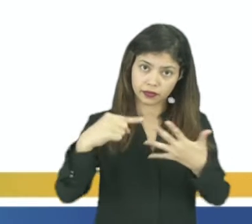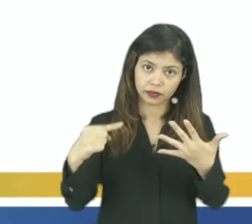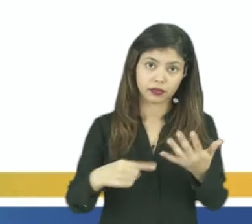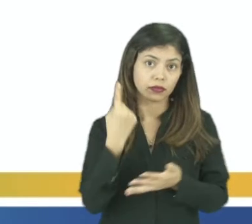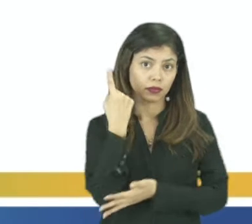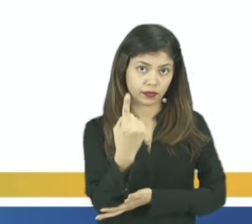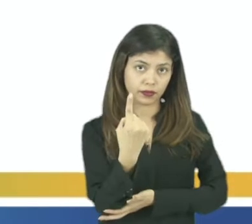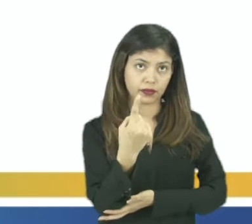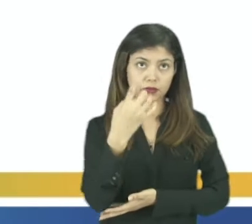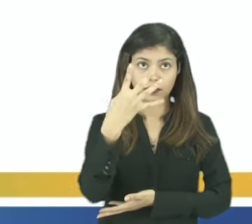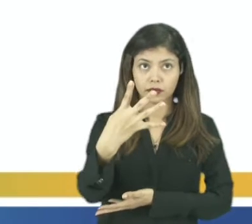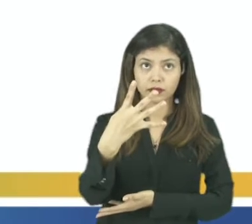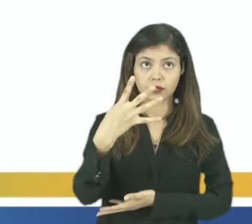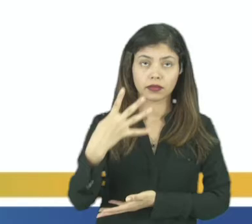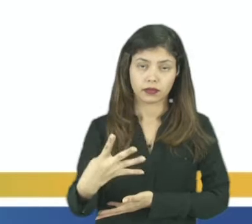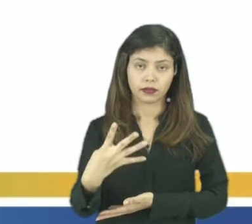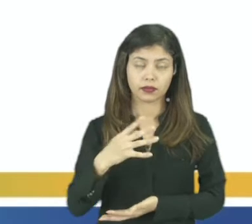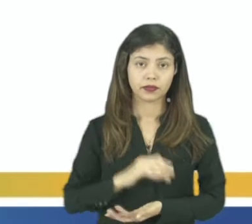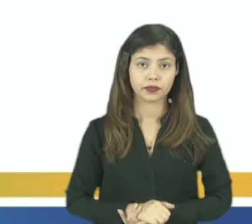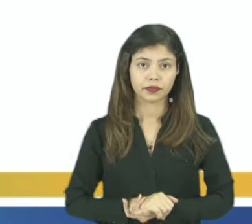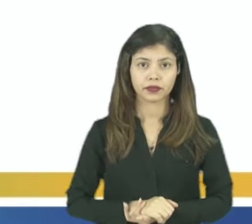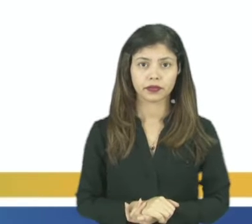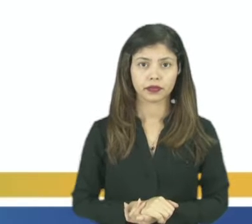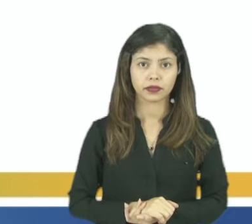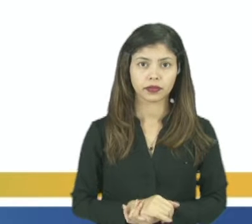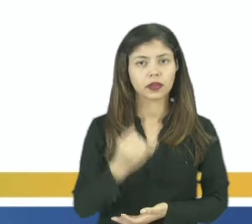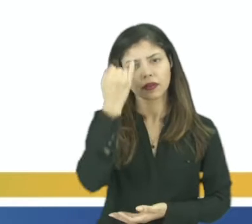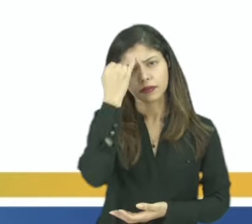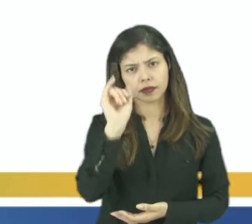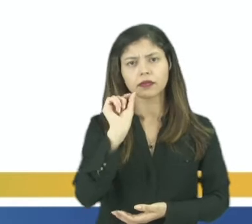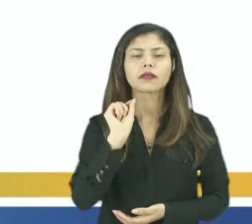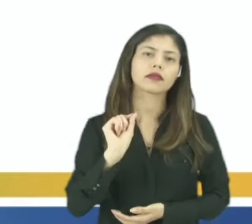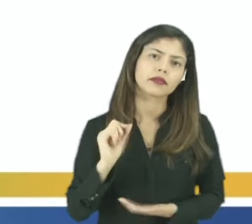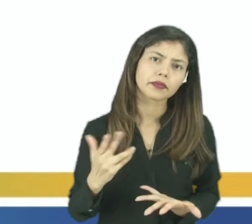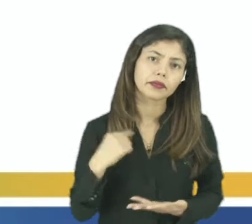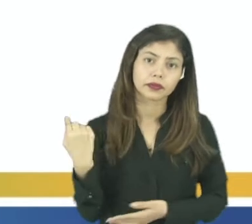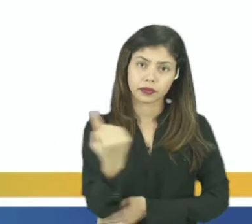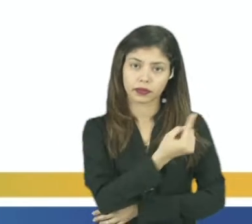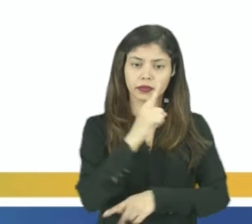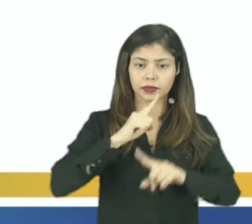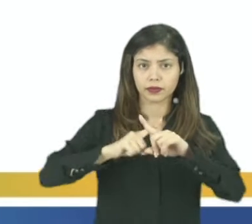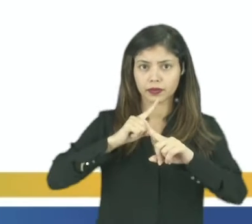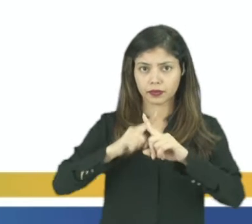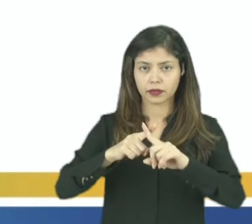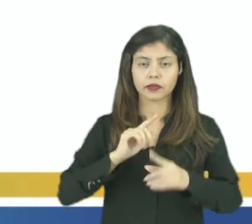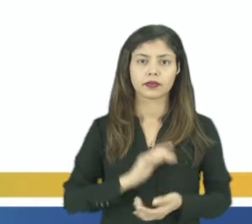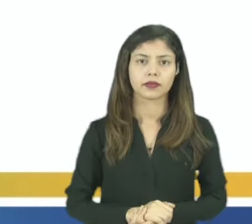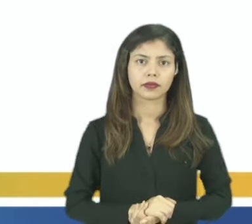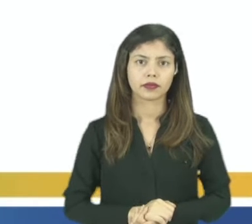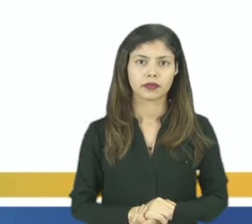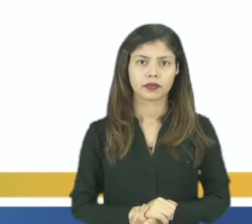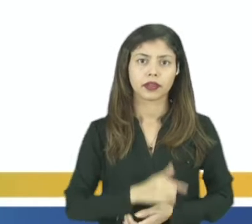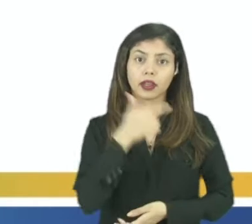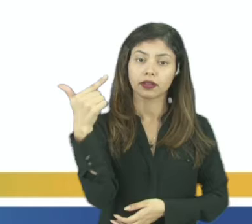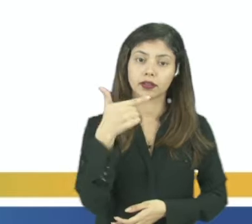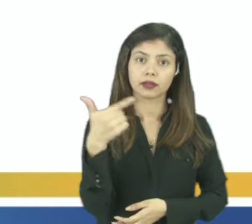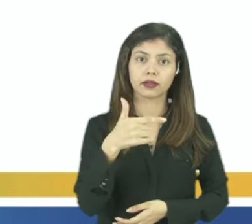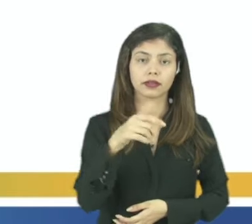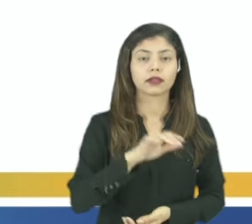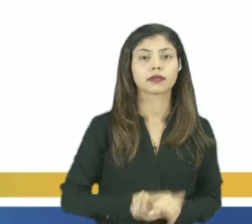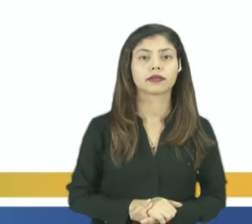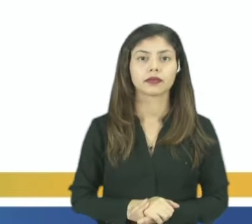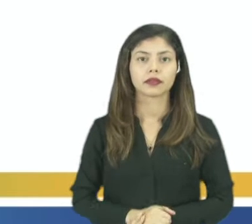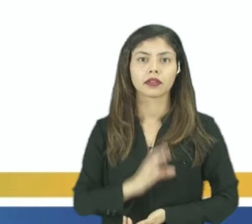1, 4 e 4. E aí a ideia é nós multiplicarmos a segunda coluna